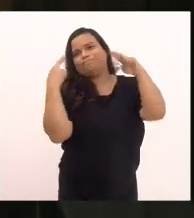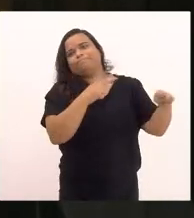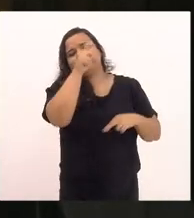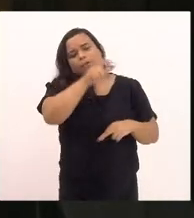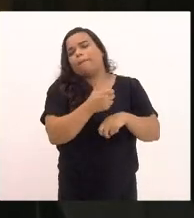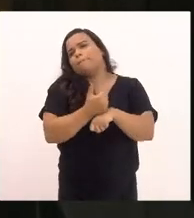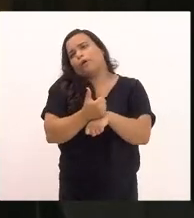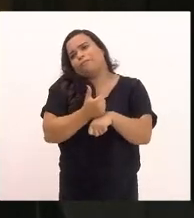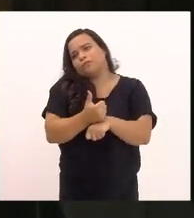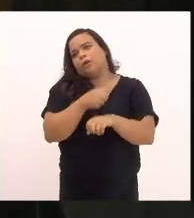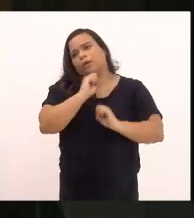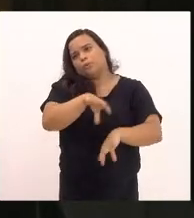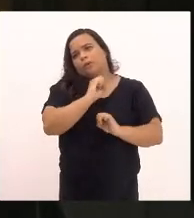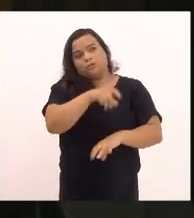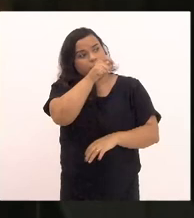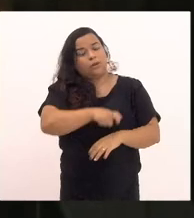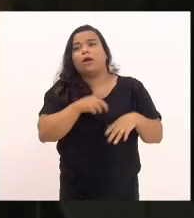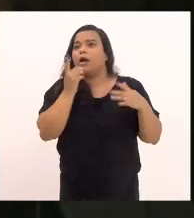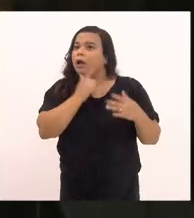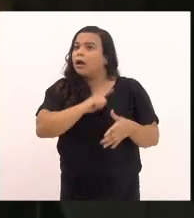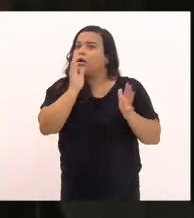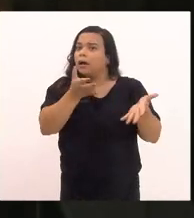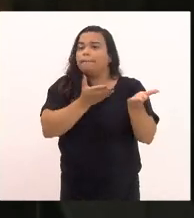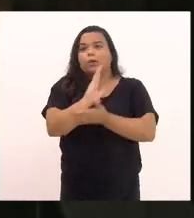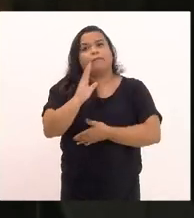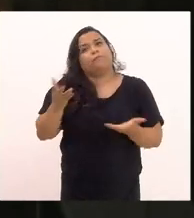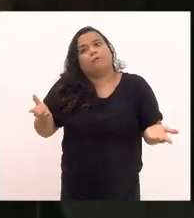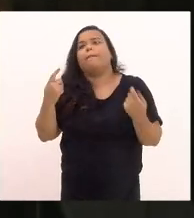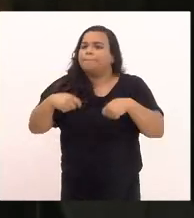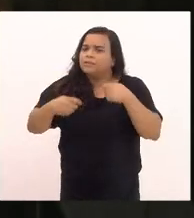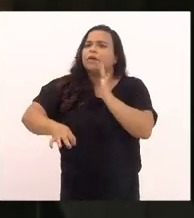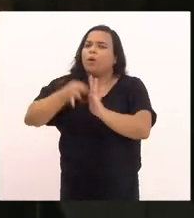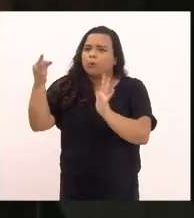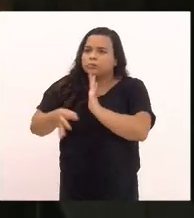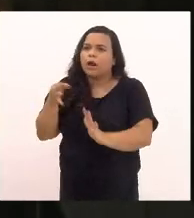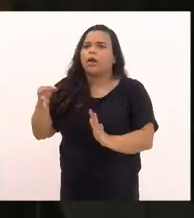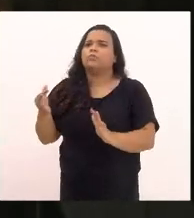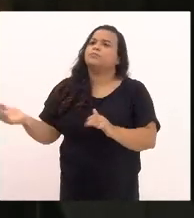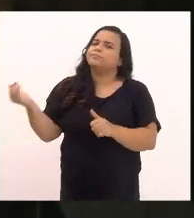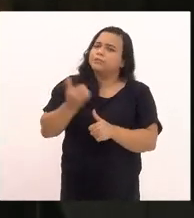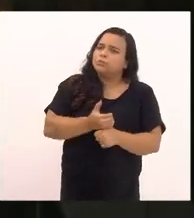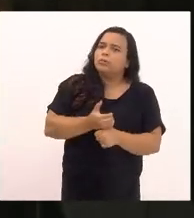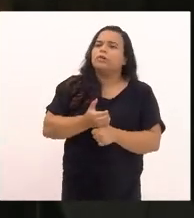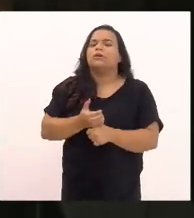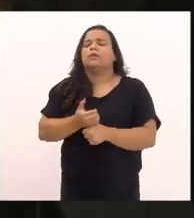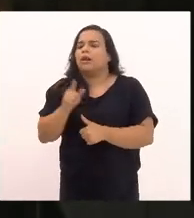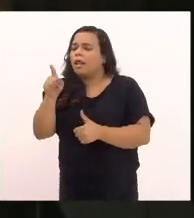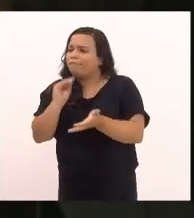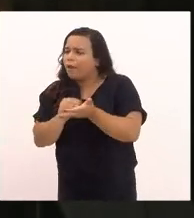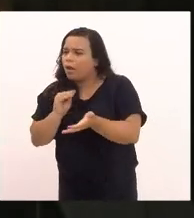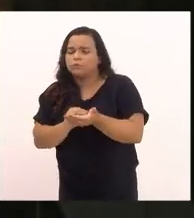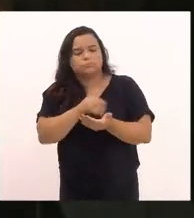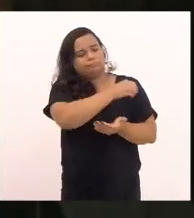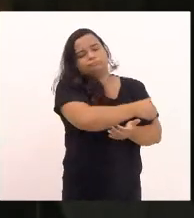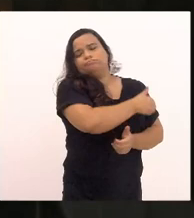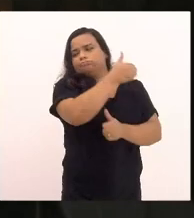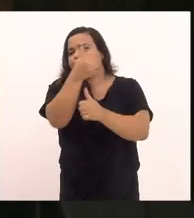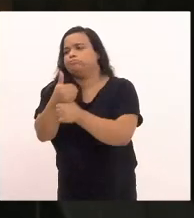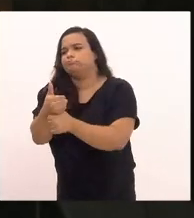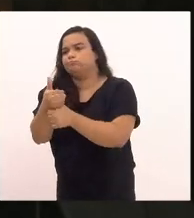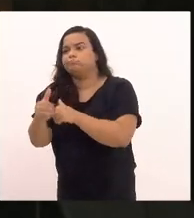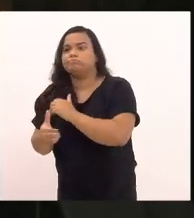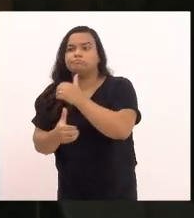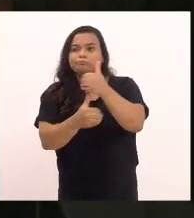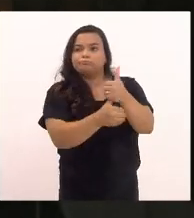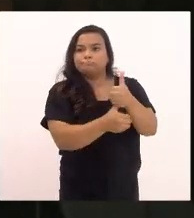foi aprovado em concurso. A gente tem que ter contrato para complementar, para substituir onde falta de forma provisória. Agora, não